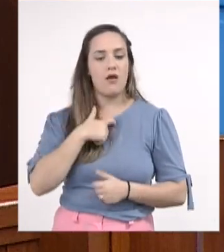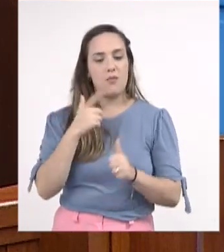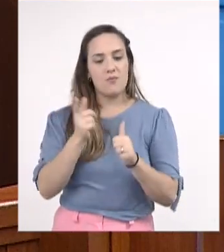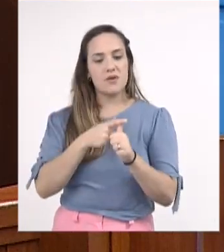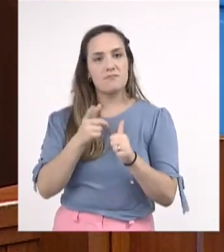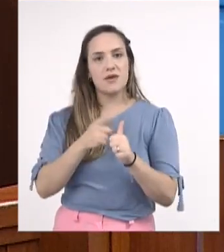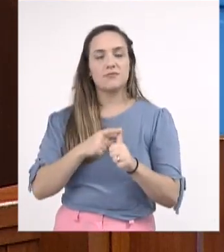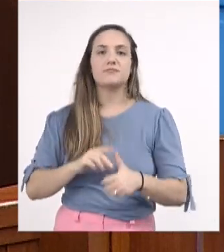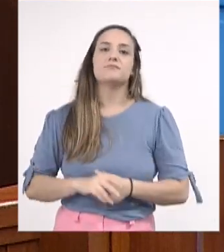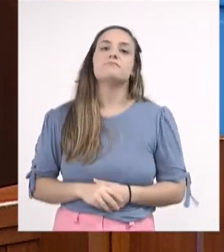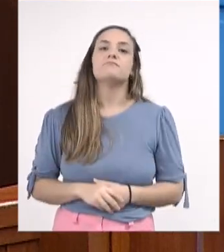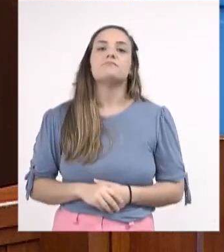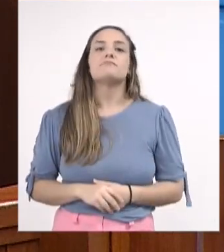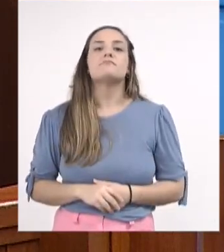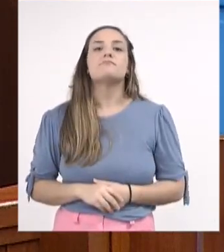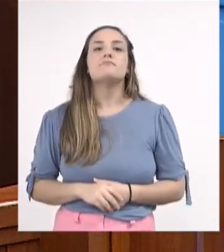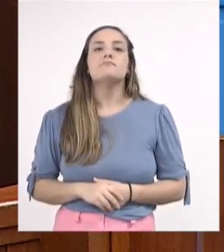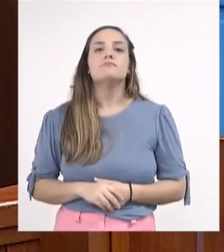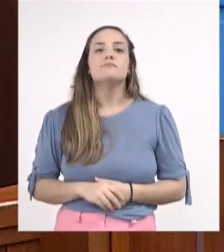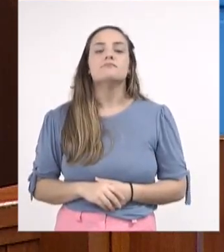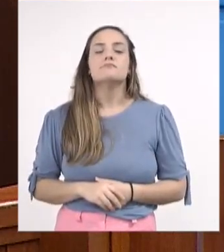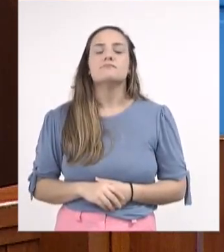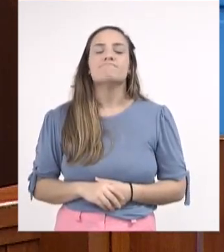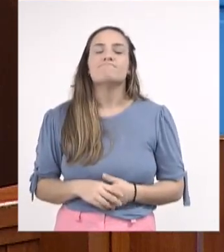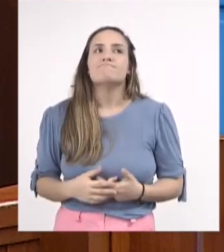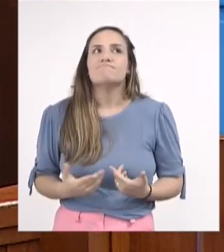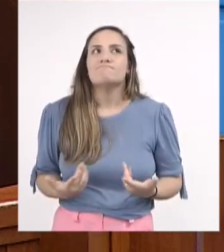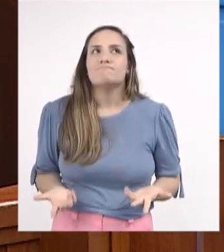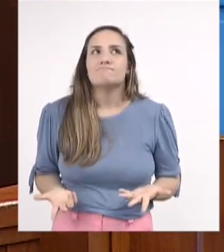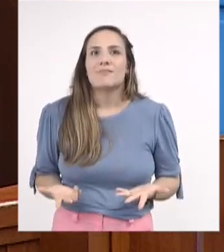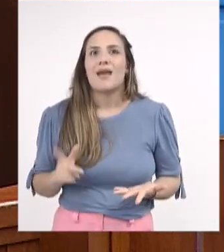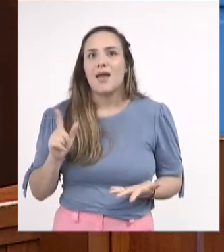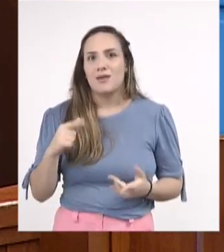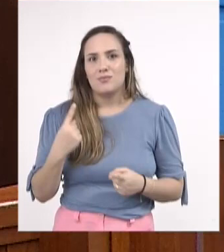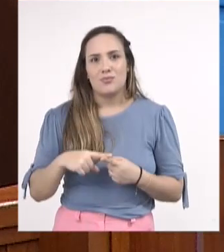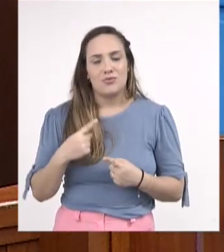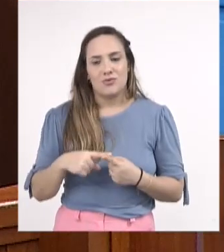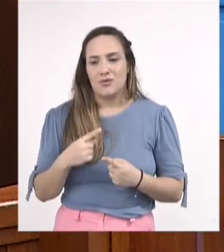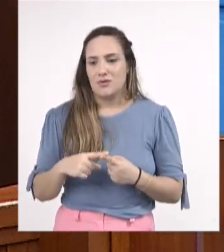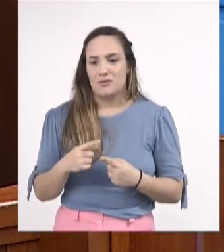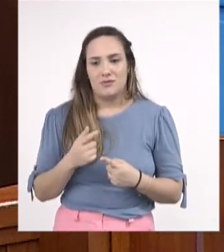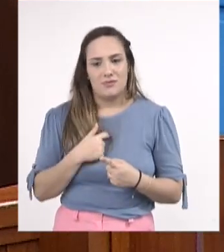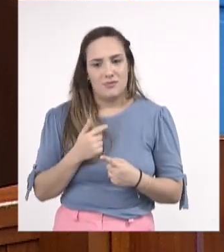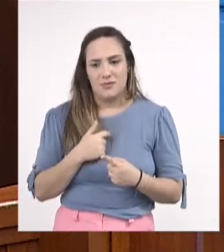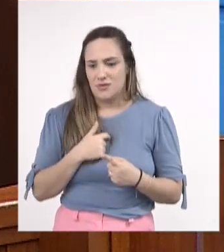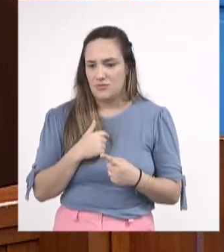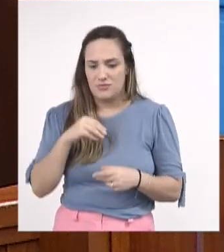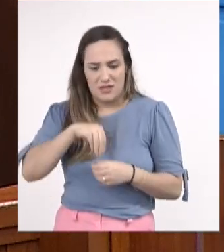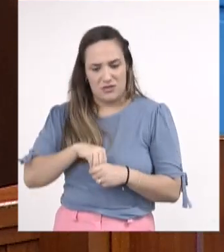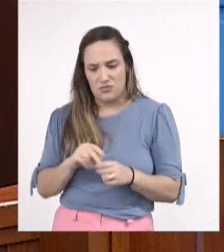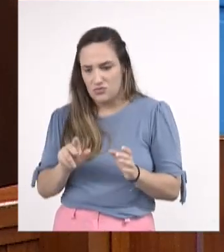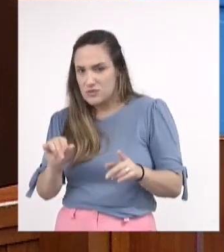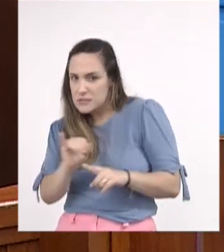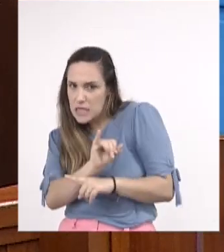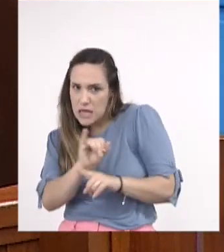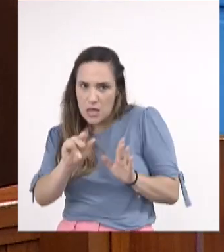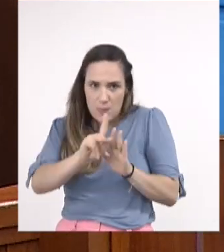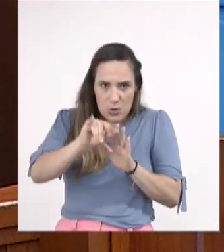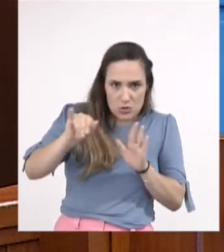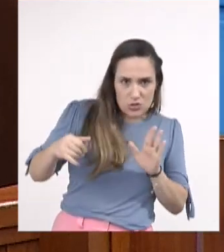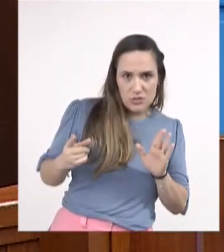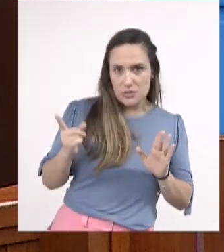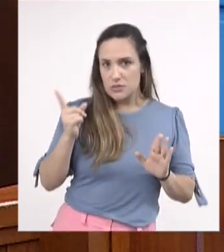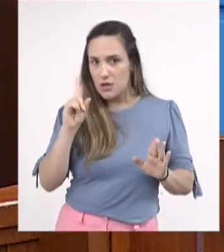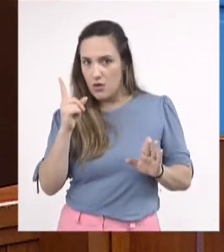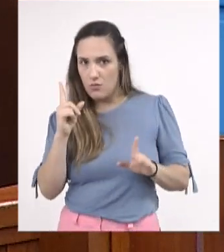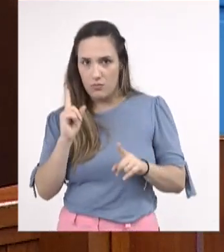o primeiro Será que é porque eu não faço parte do esquema Será que é porque eu não